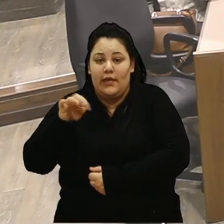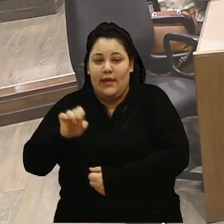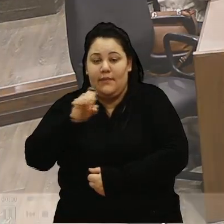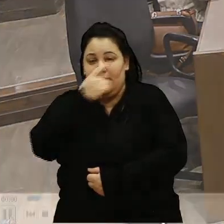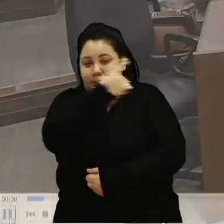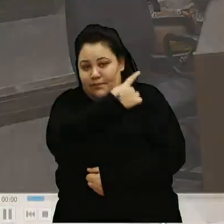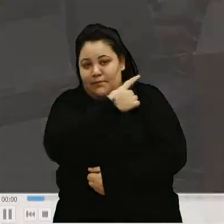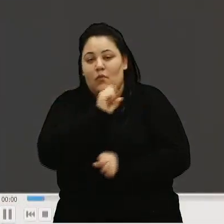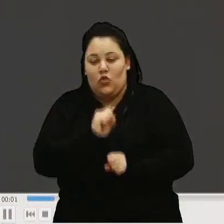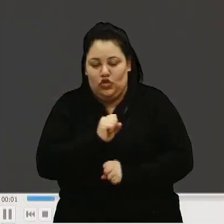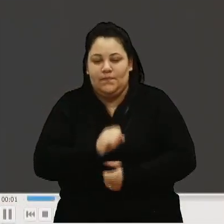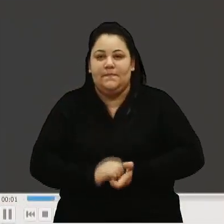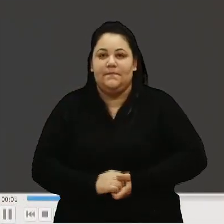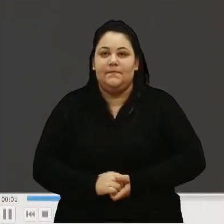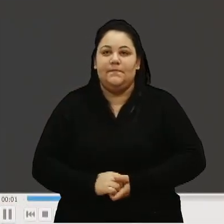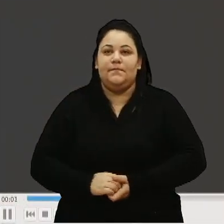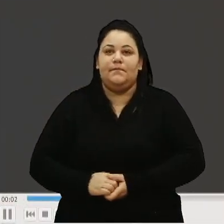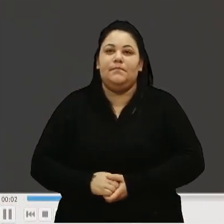Pode passar.